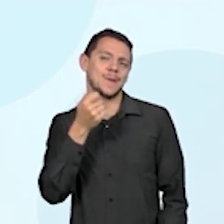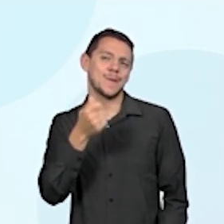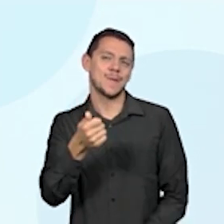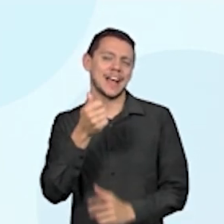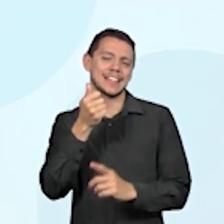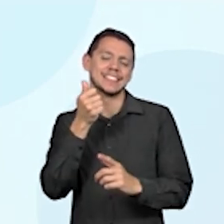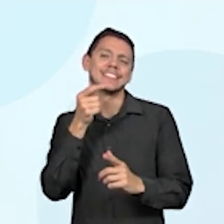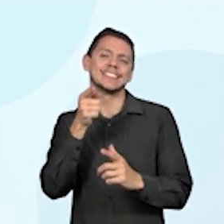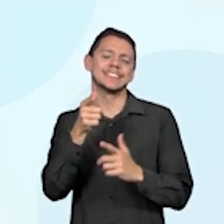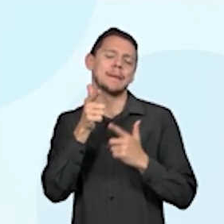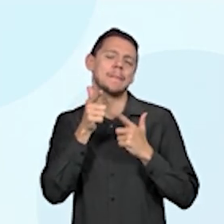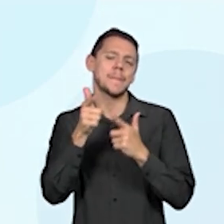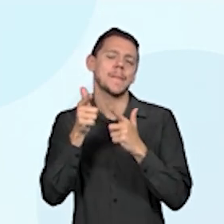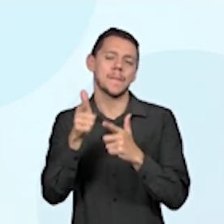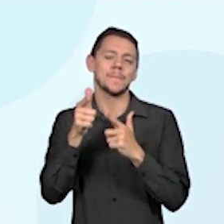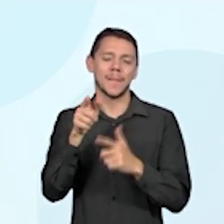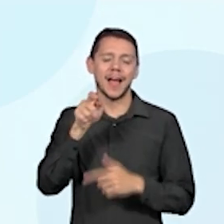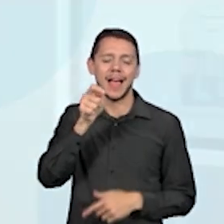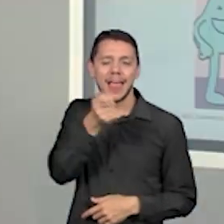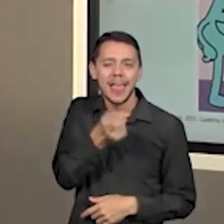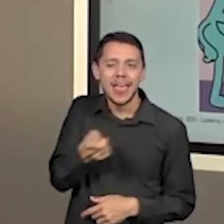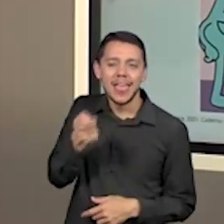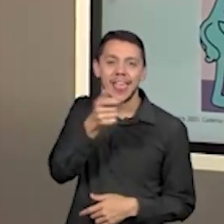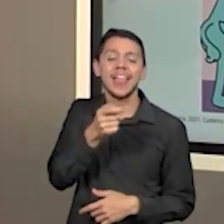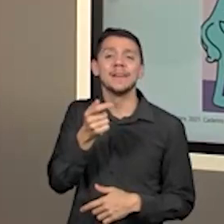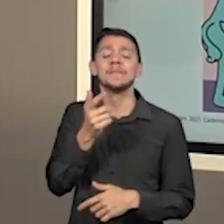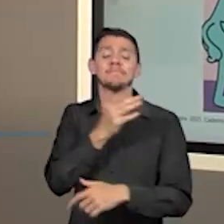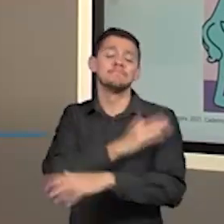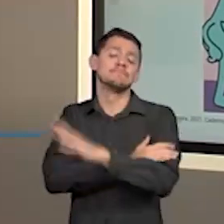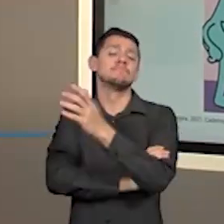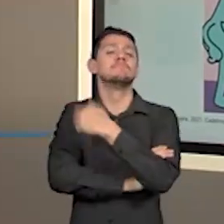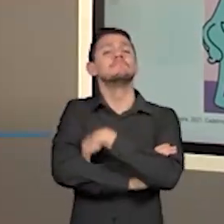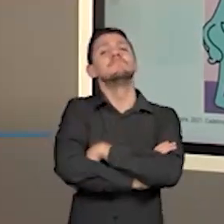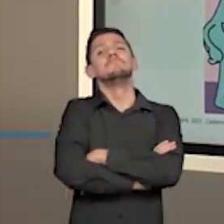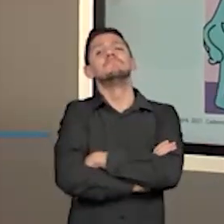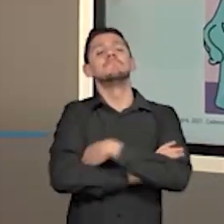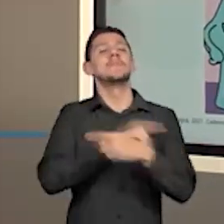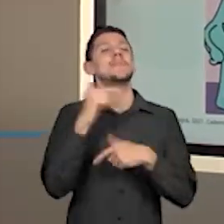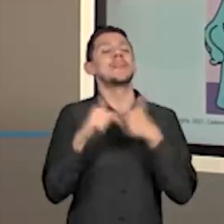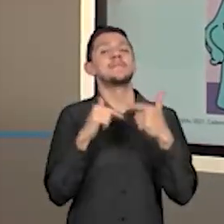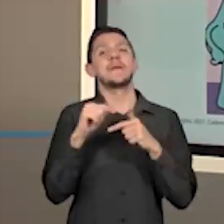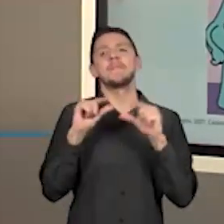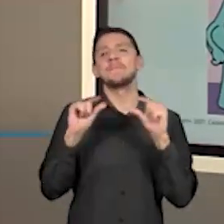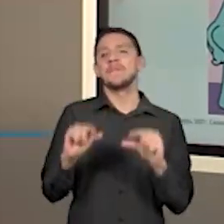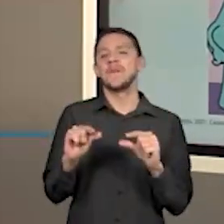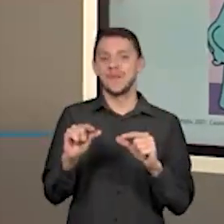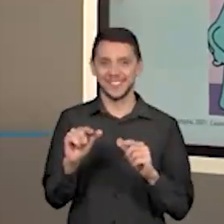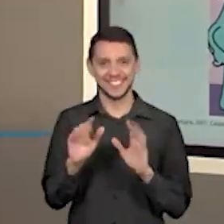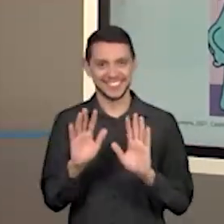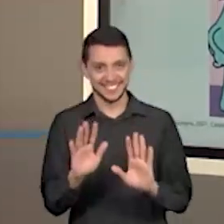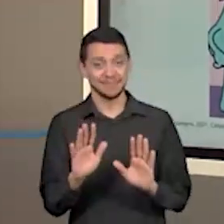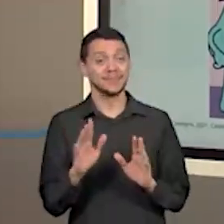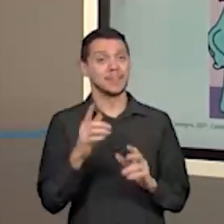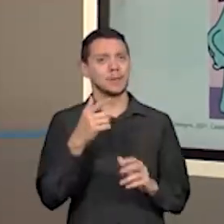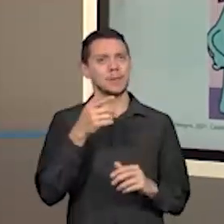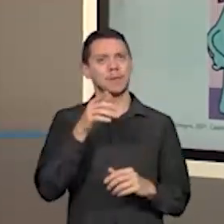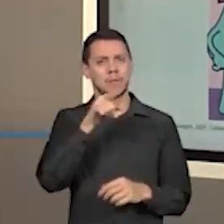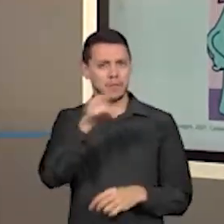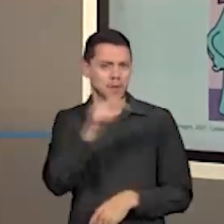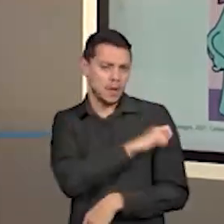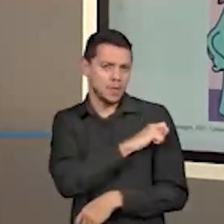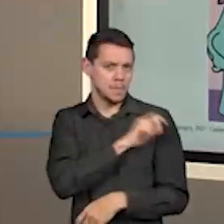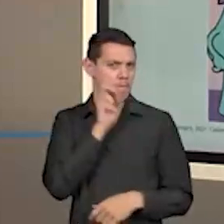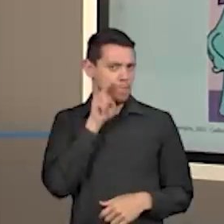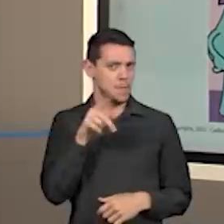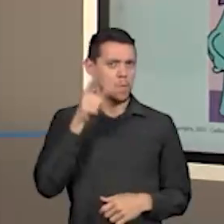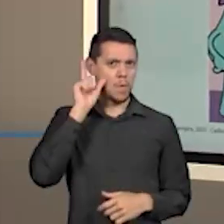cruzados. Estudantes, atenção. A gente leu ontem as falas, o texto escrito,